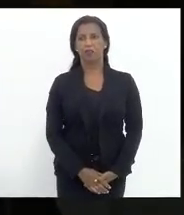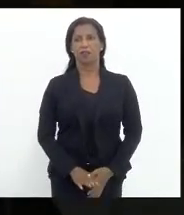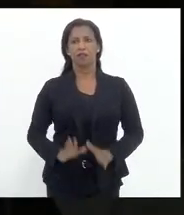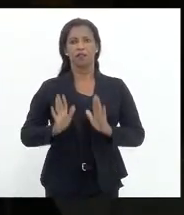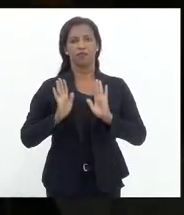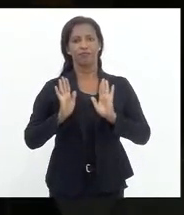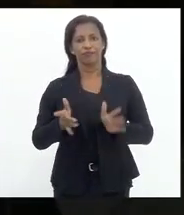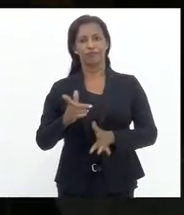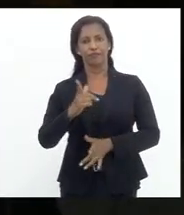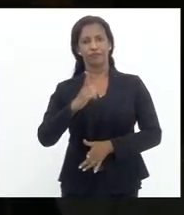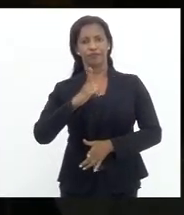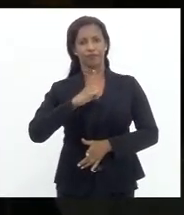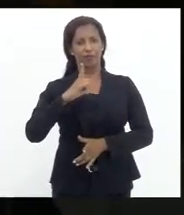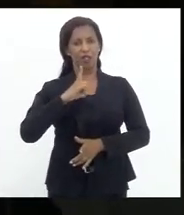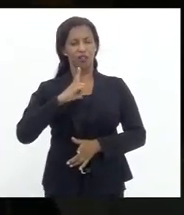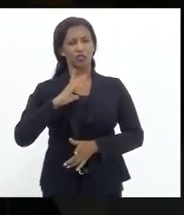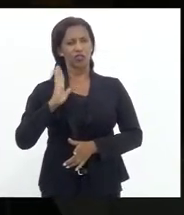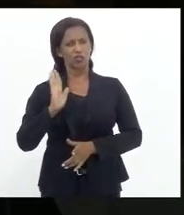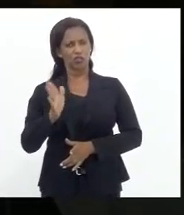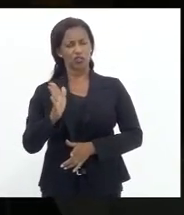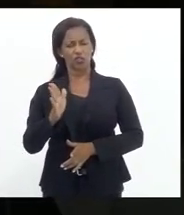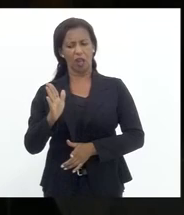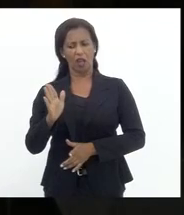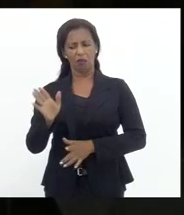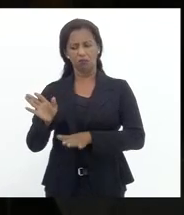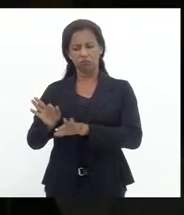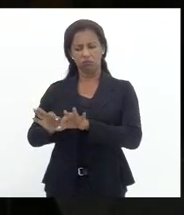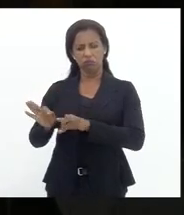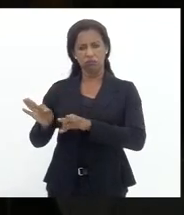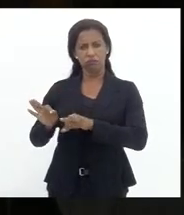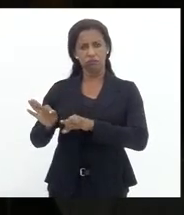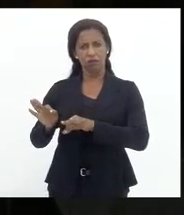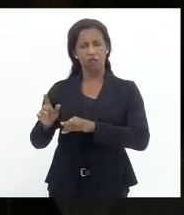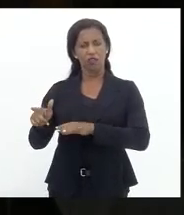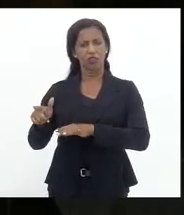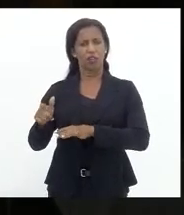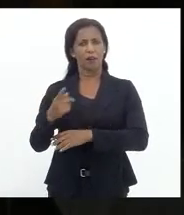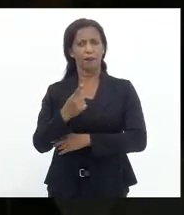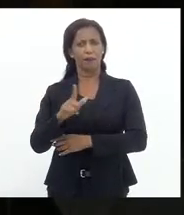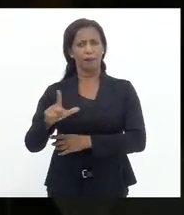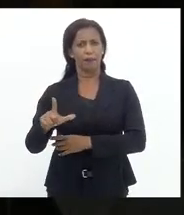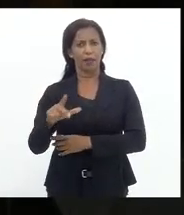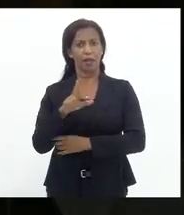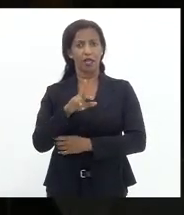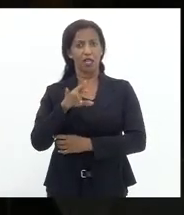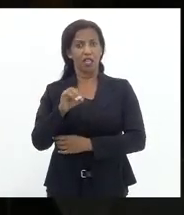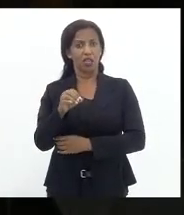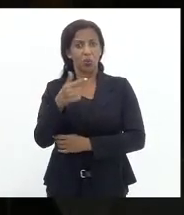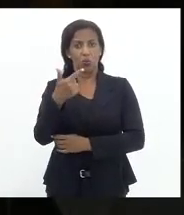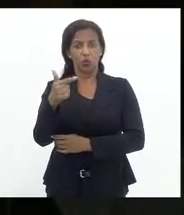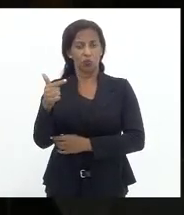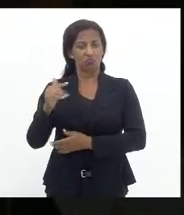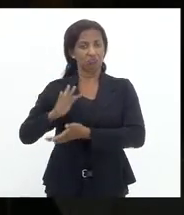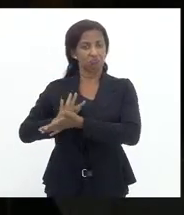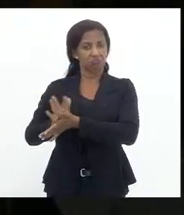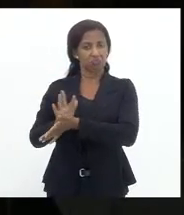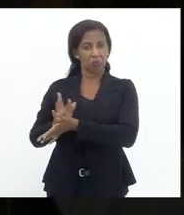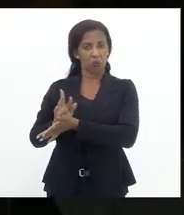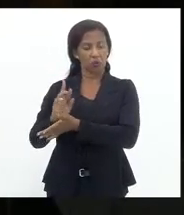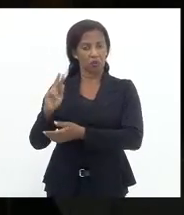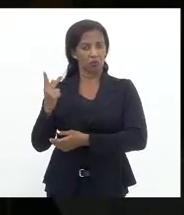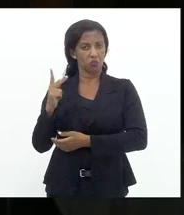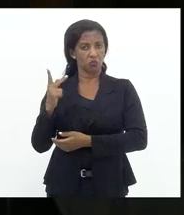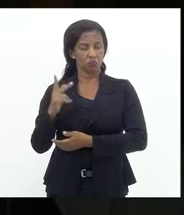existia funcionando no Rio de Janeiro o projeto Rio Sem Homofobia, como bem destacou